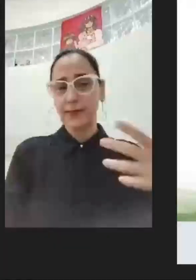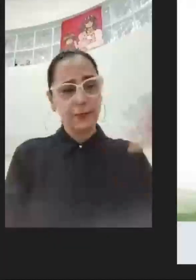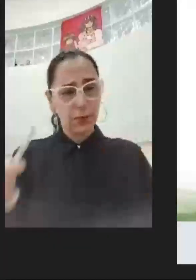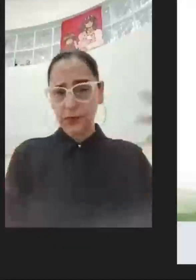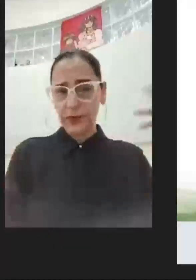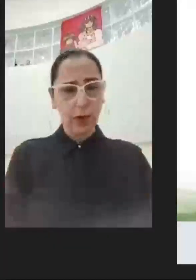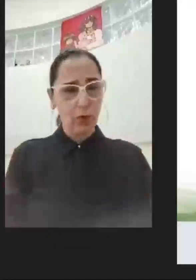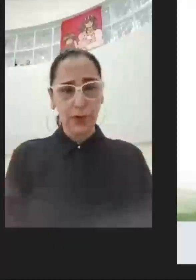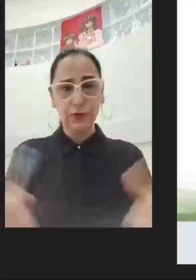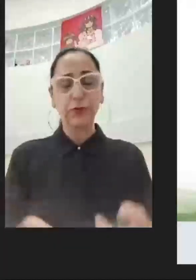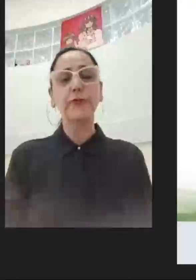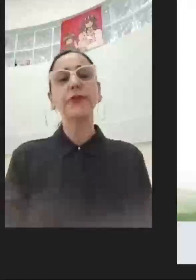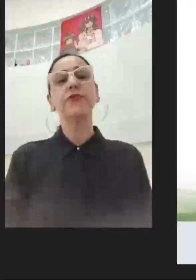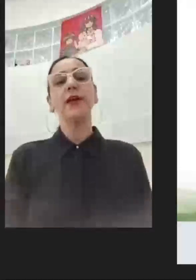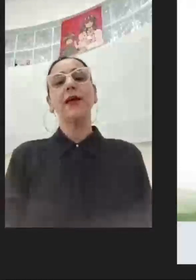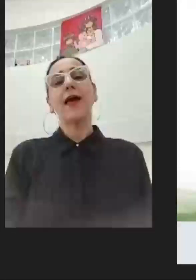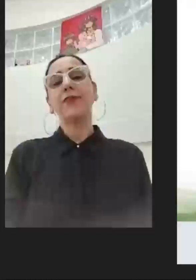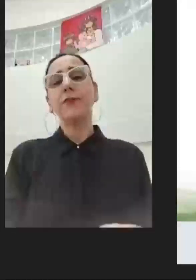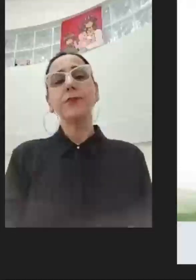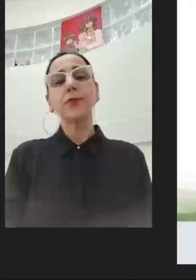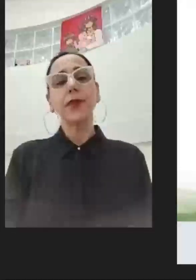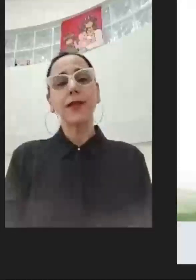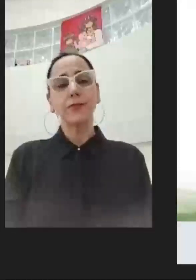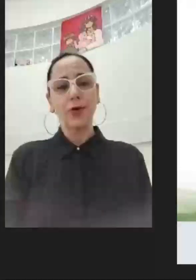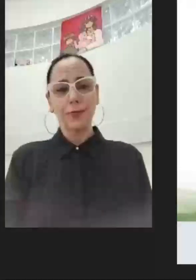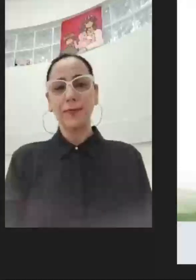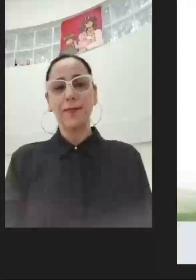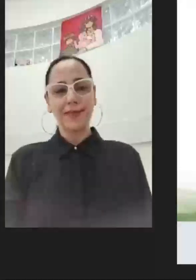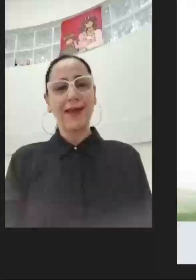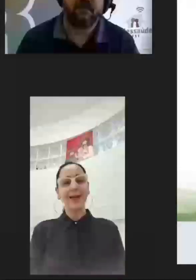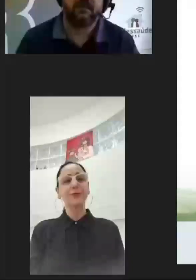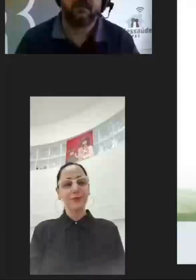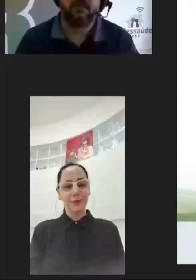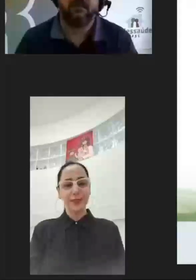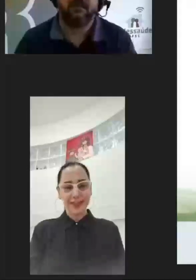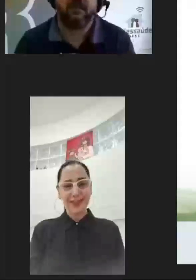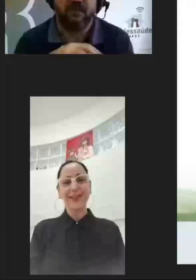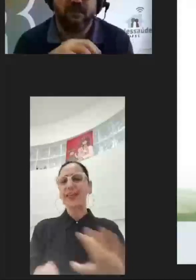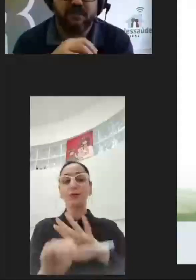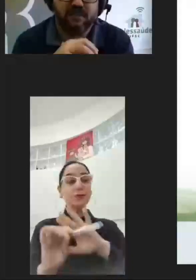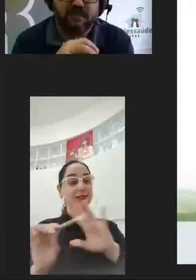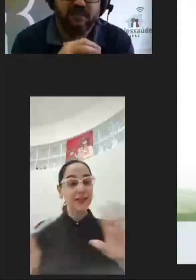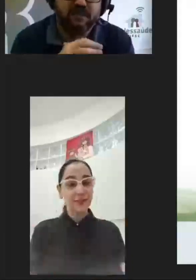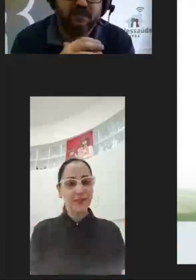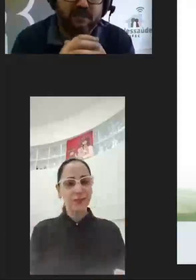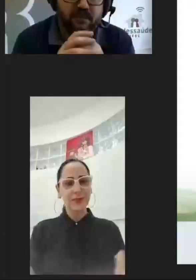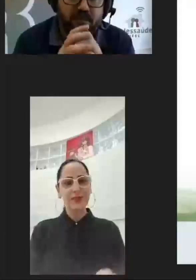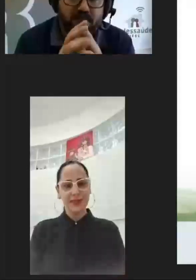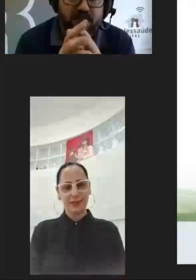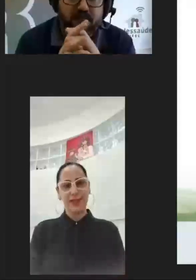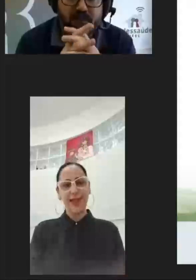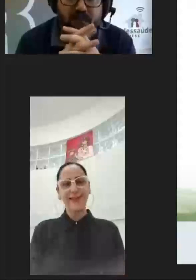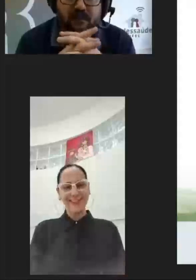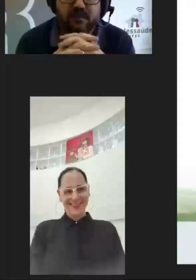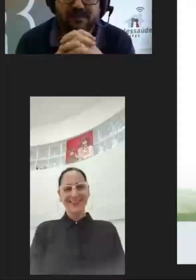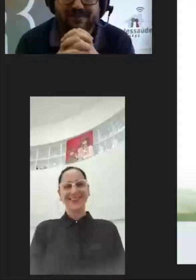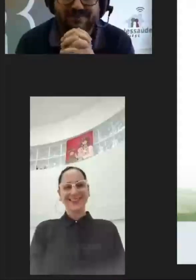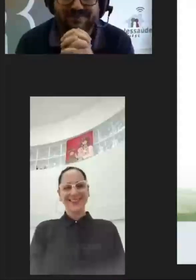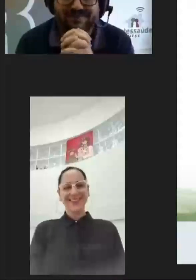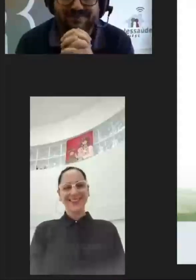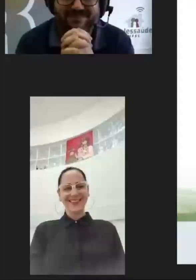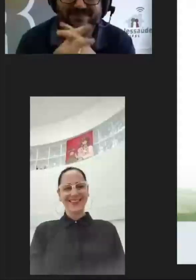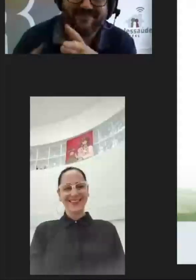conhecer ou fazer, depois tirar algumas dúvidas, é só me procurar ali no @amamentar com Soninha, que eu estou sempre à disposição,